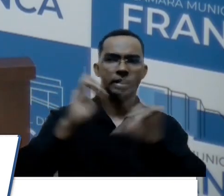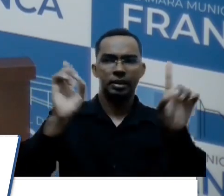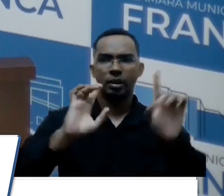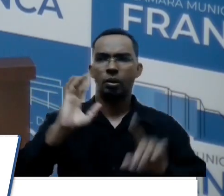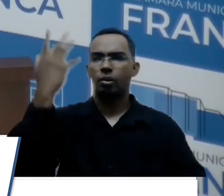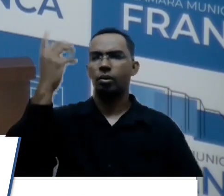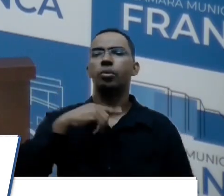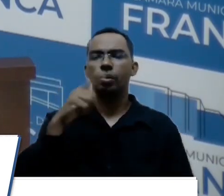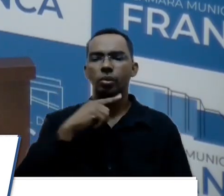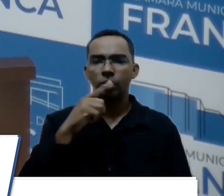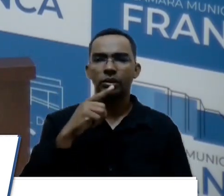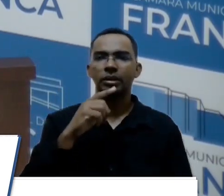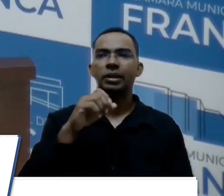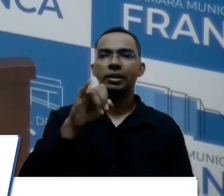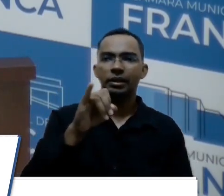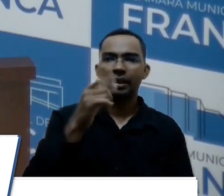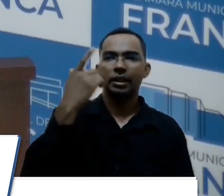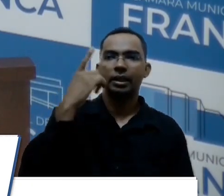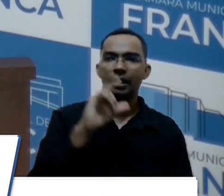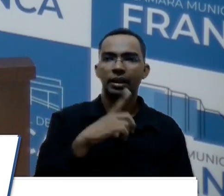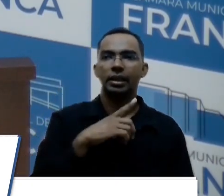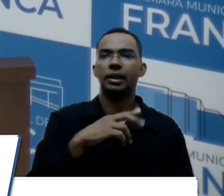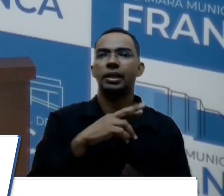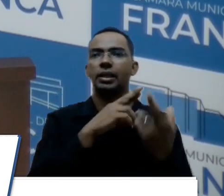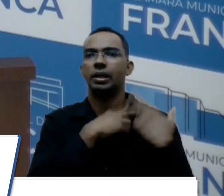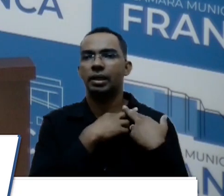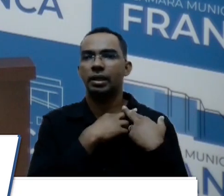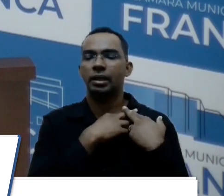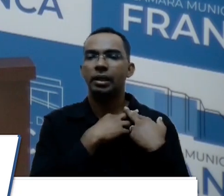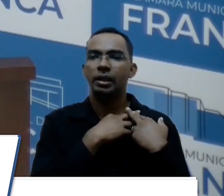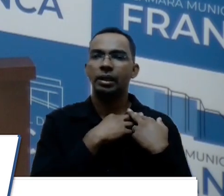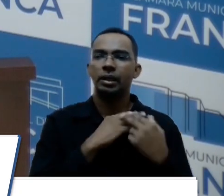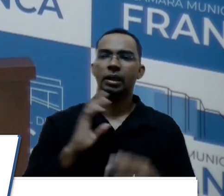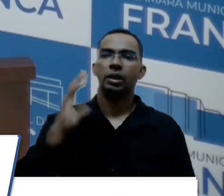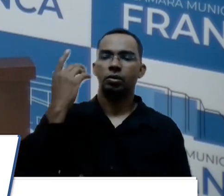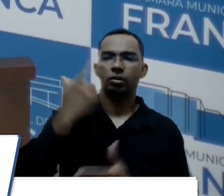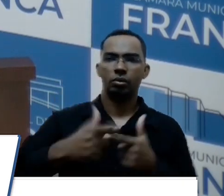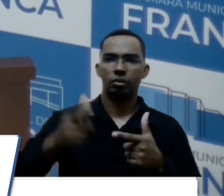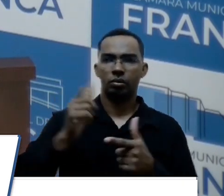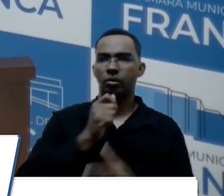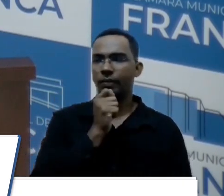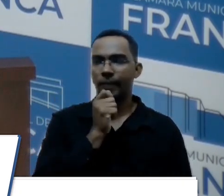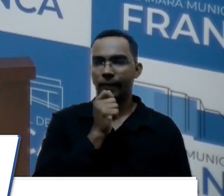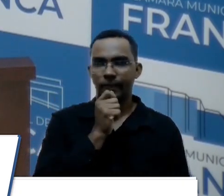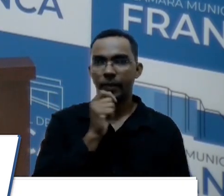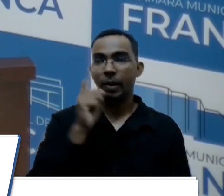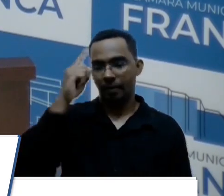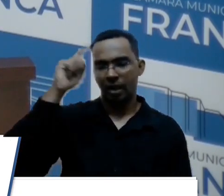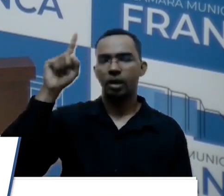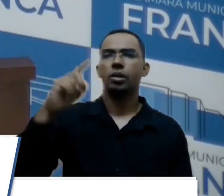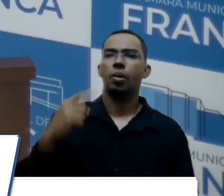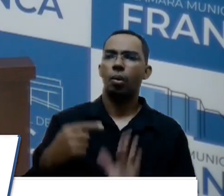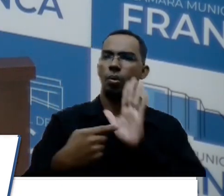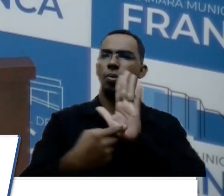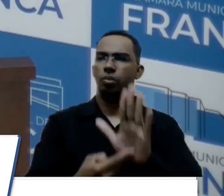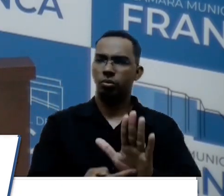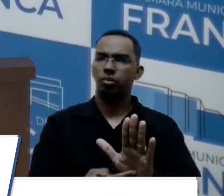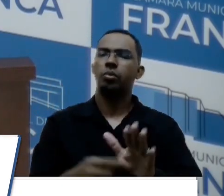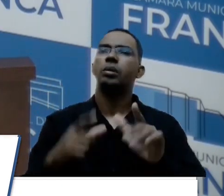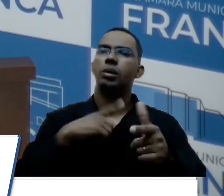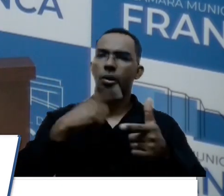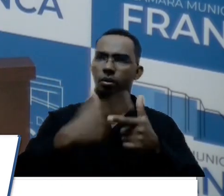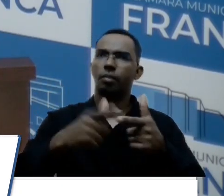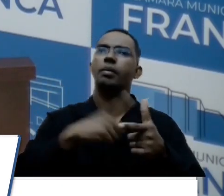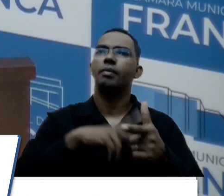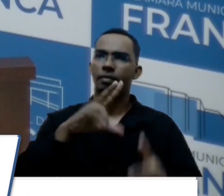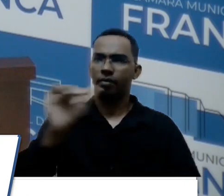solucionado se quem tem autoridade para tomar as providências não tomar. Mas que nós vamos mostrar onde é o problema, nós vamos mostrar.